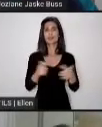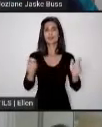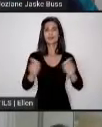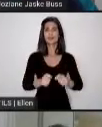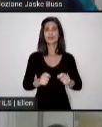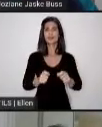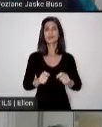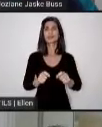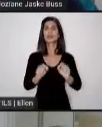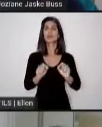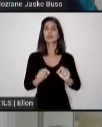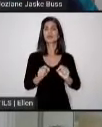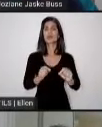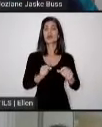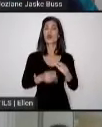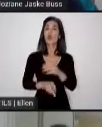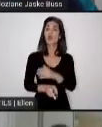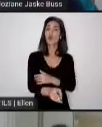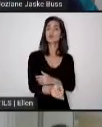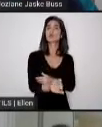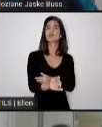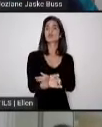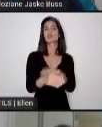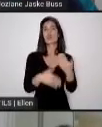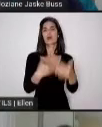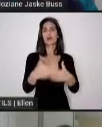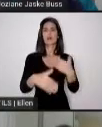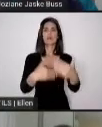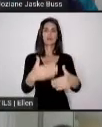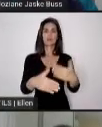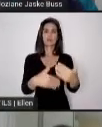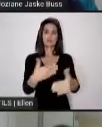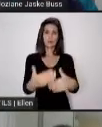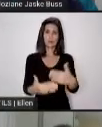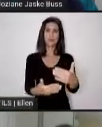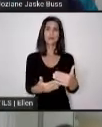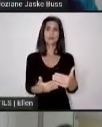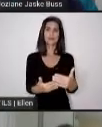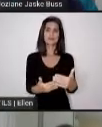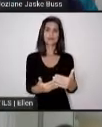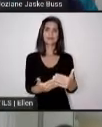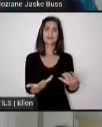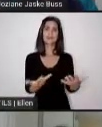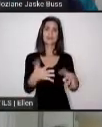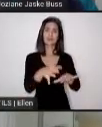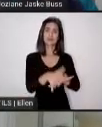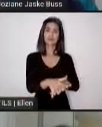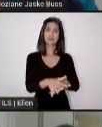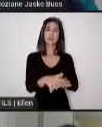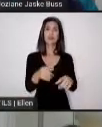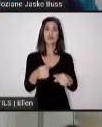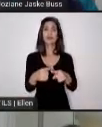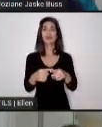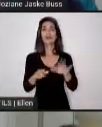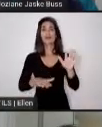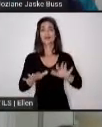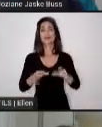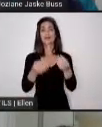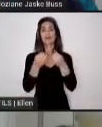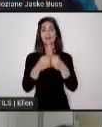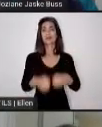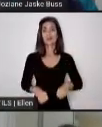dar uma continuidade a esse processo que muitas vezes tem sido prejudicado por